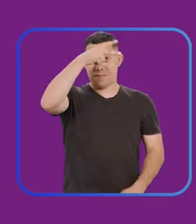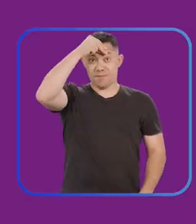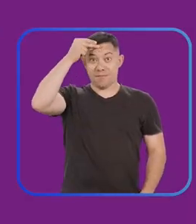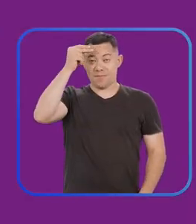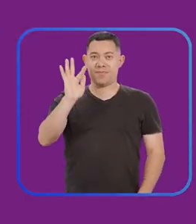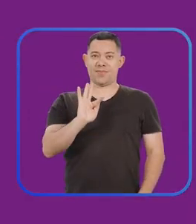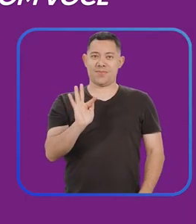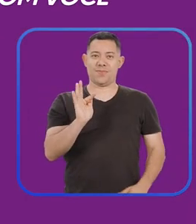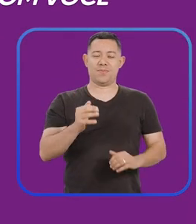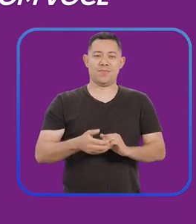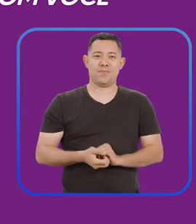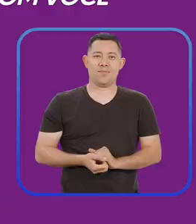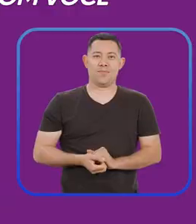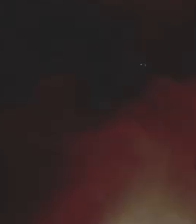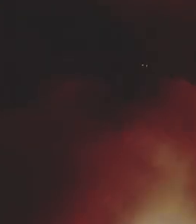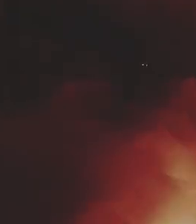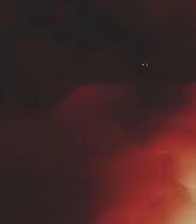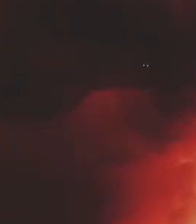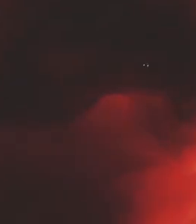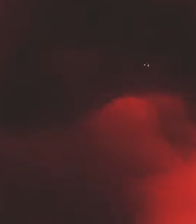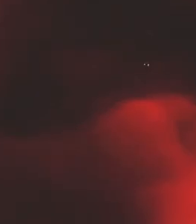melhorar. Prefeitura de Franca.